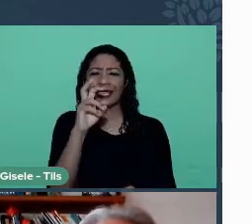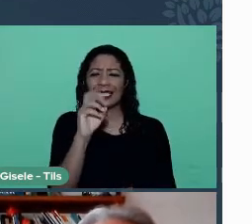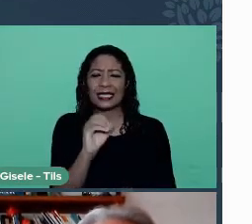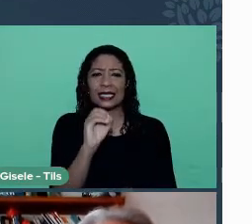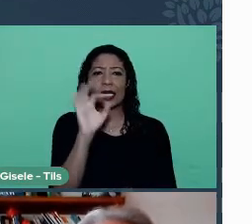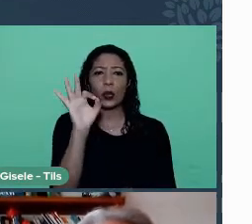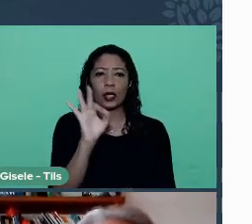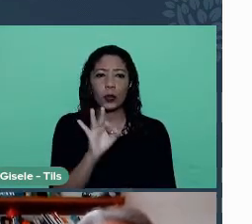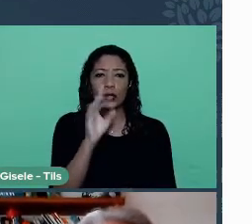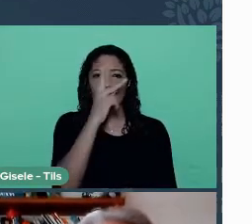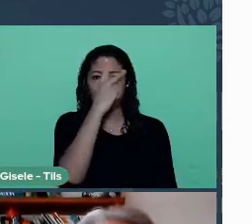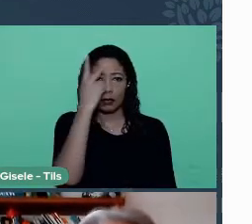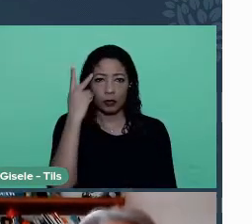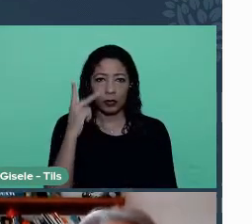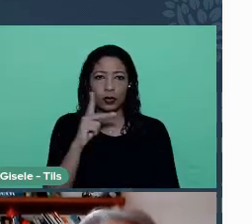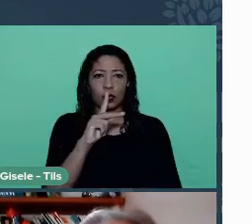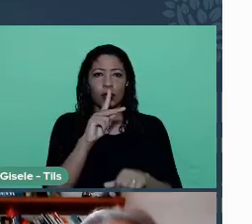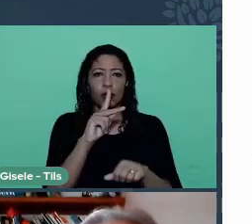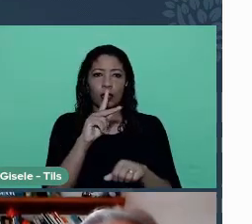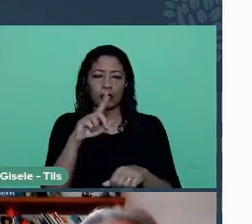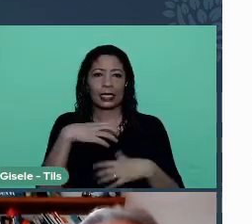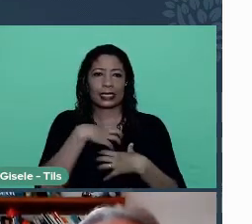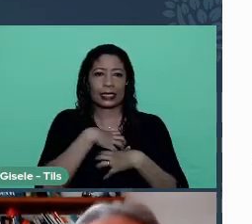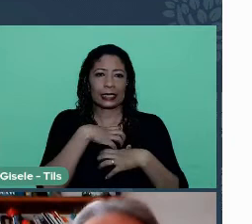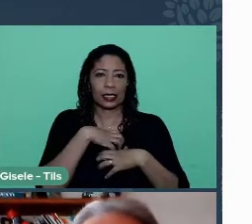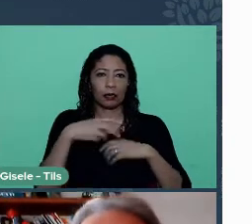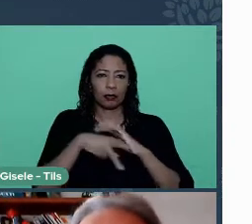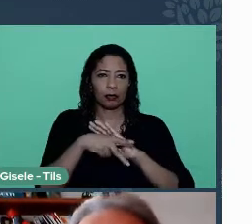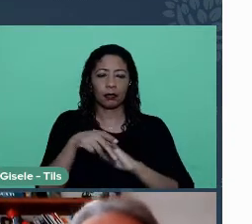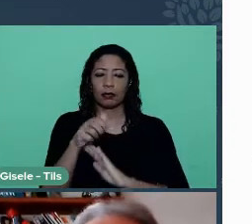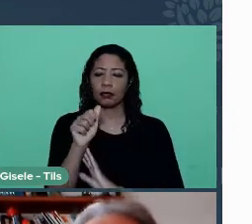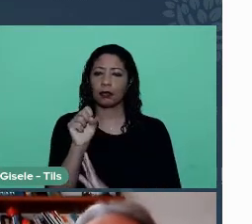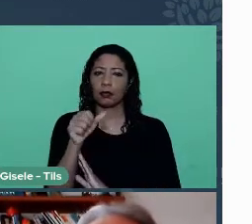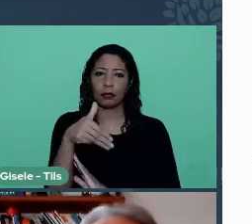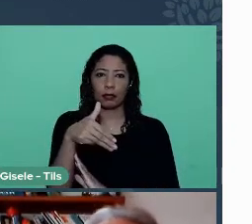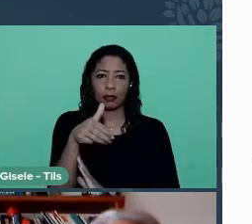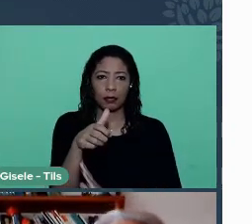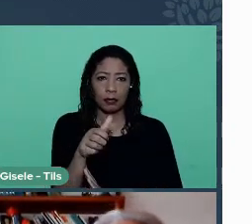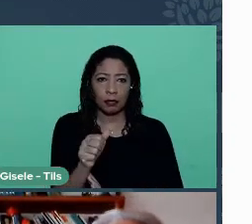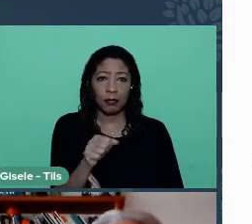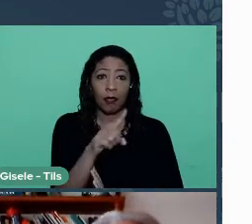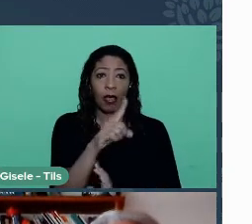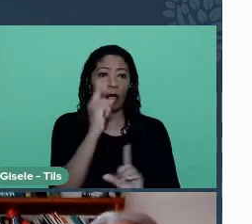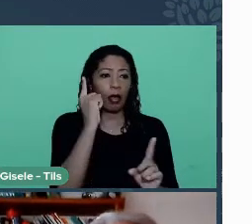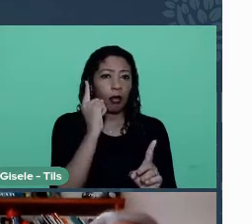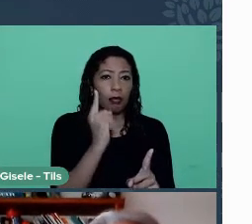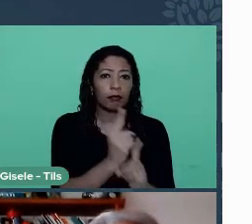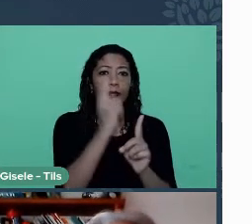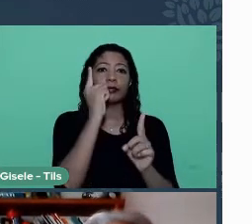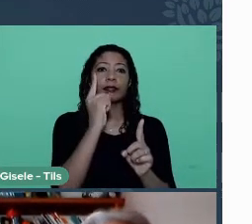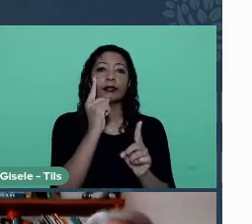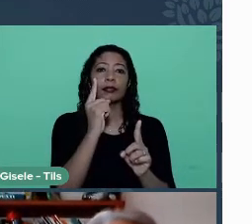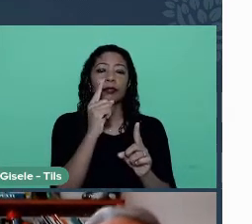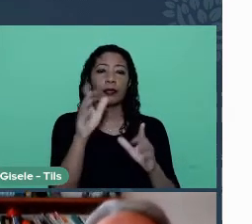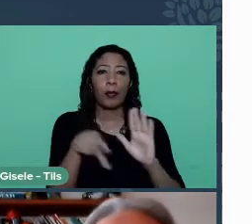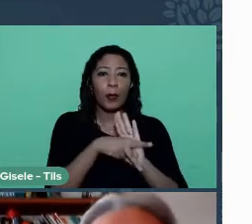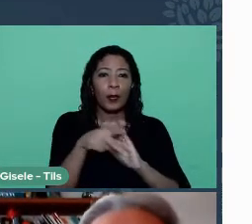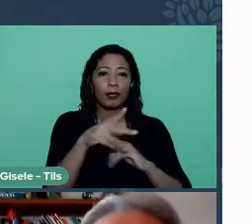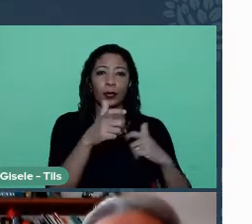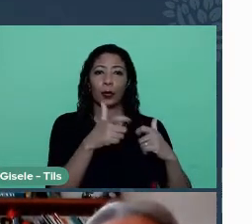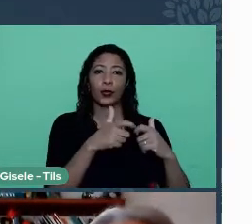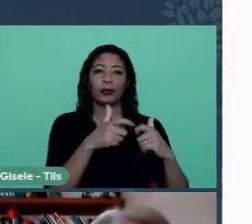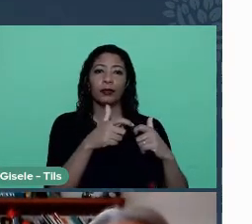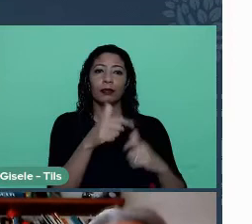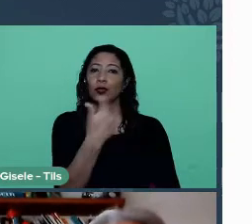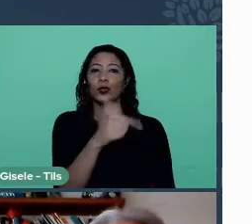dos indivíduos que têm asma, os sintomas relacionados à asma, eles não têm ainda o diagnóstico formado pelo médico. E quais